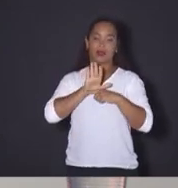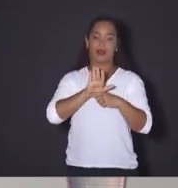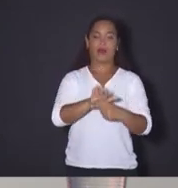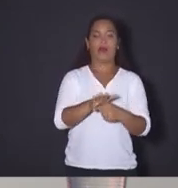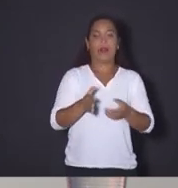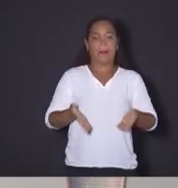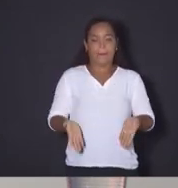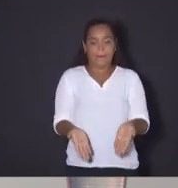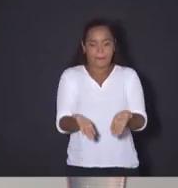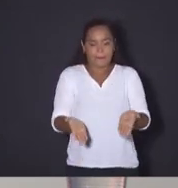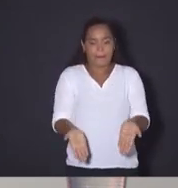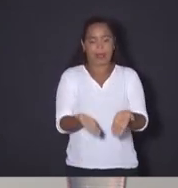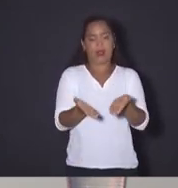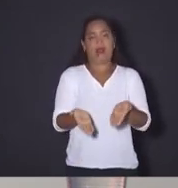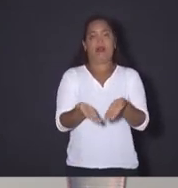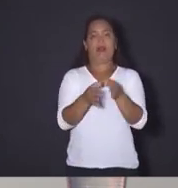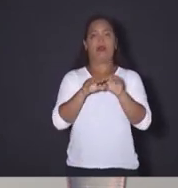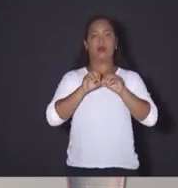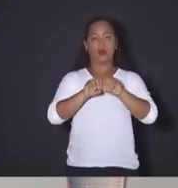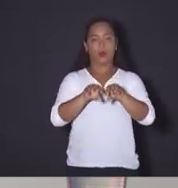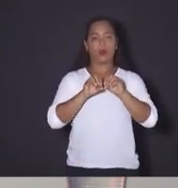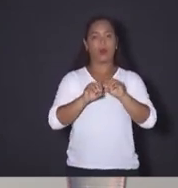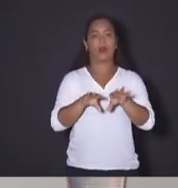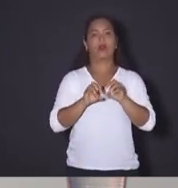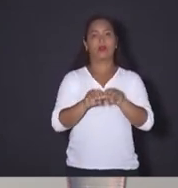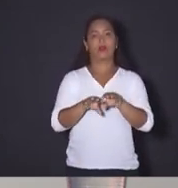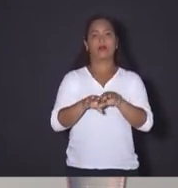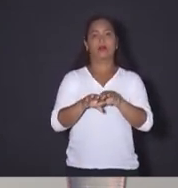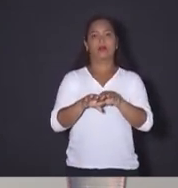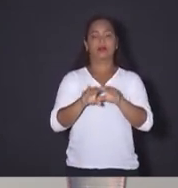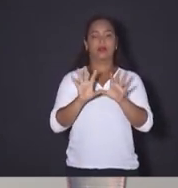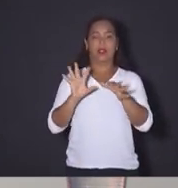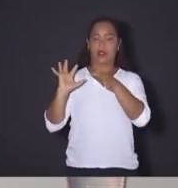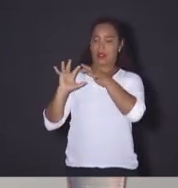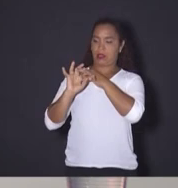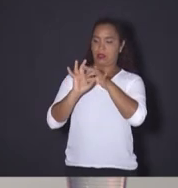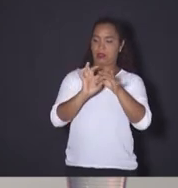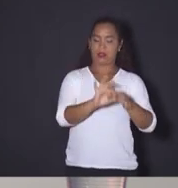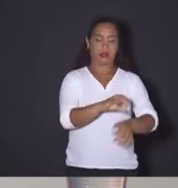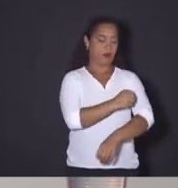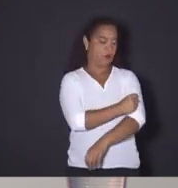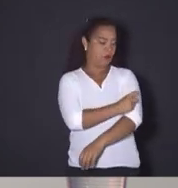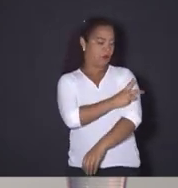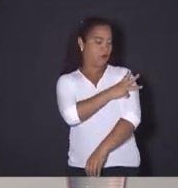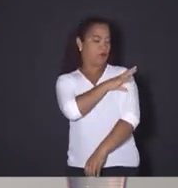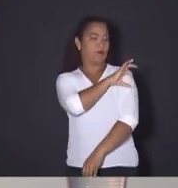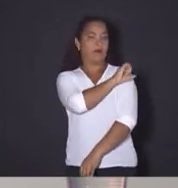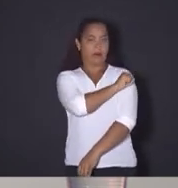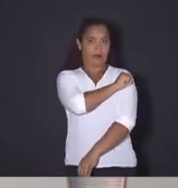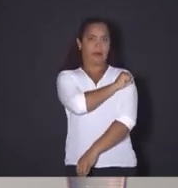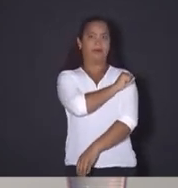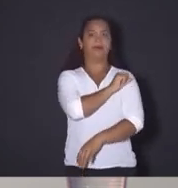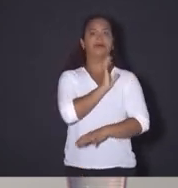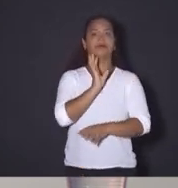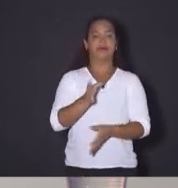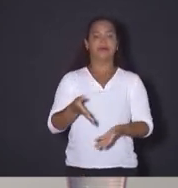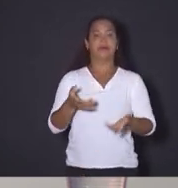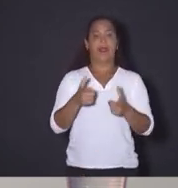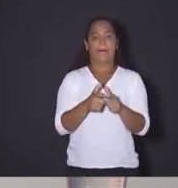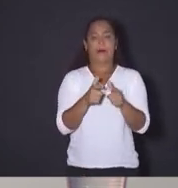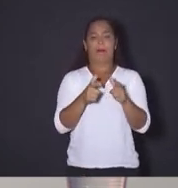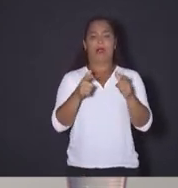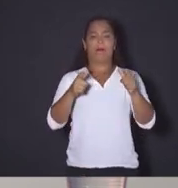do ensino e da educação no contexto da educação básica nós vivenciamos uma expansão muito